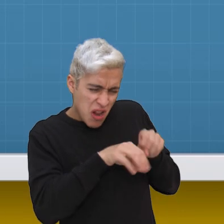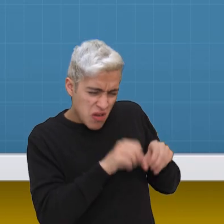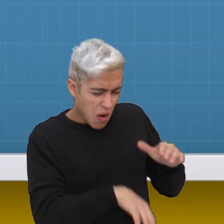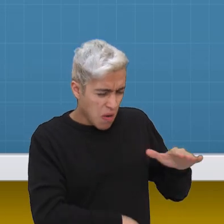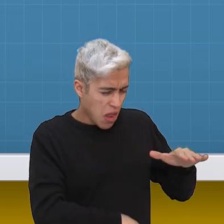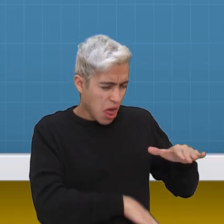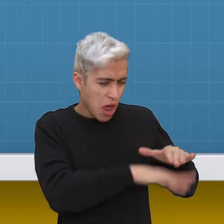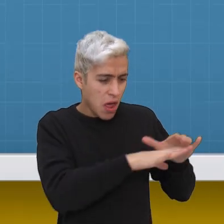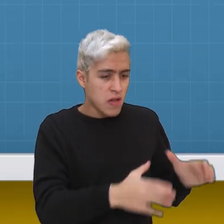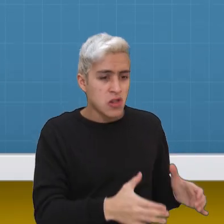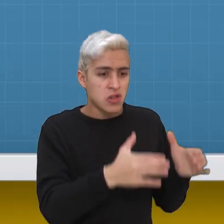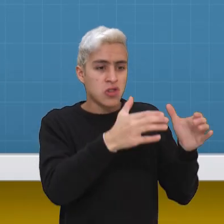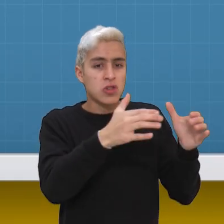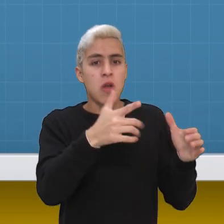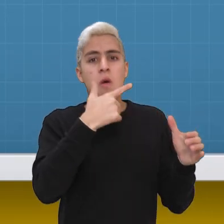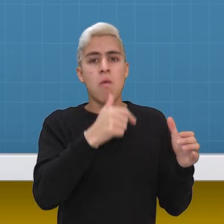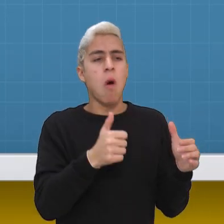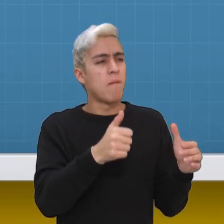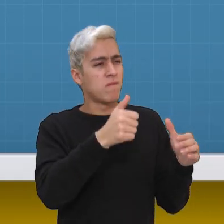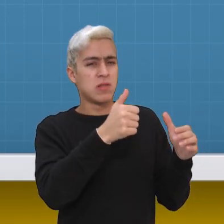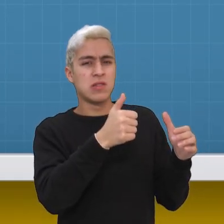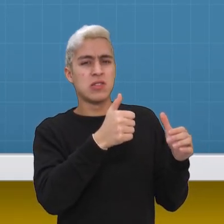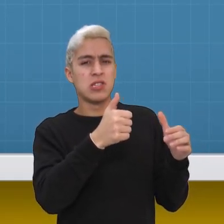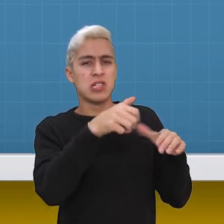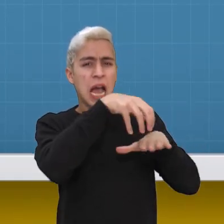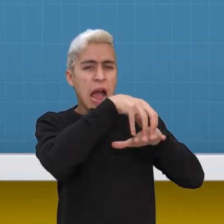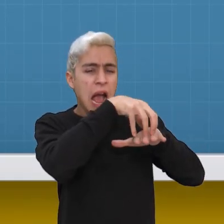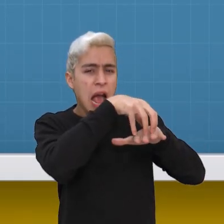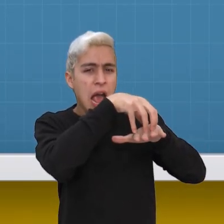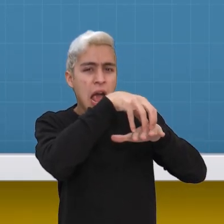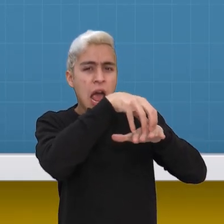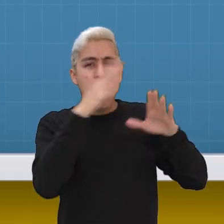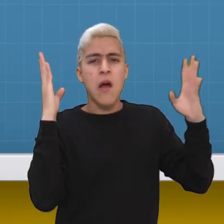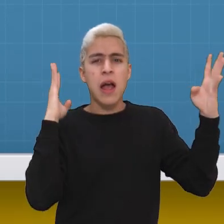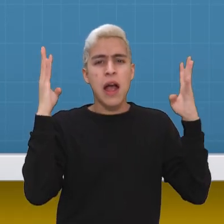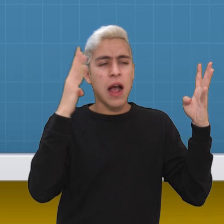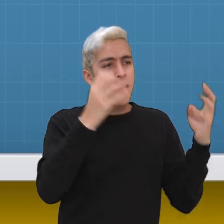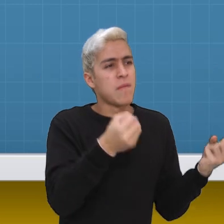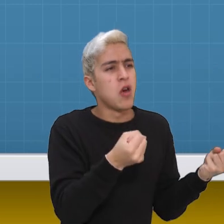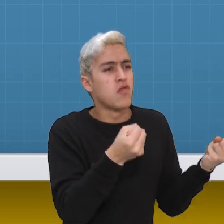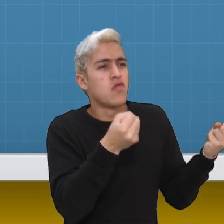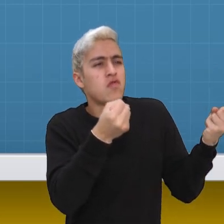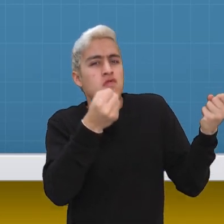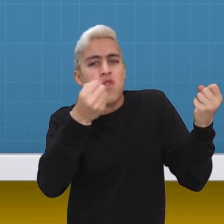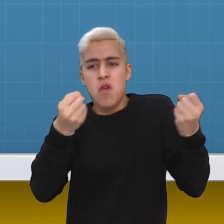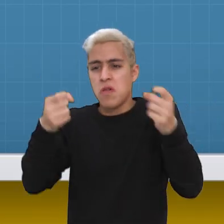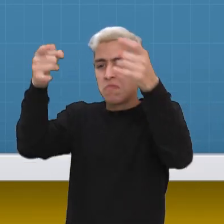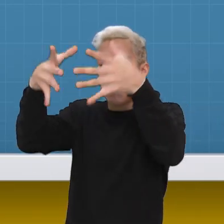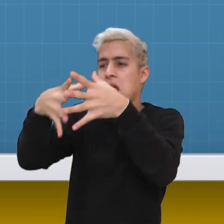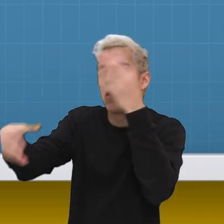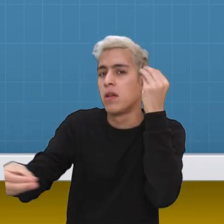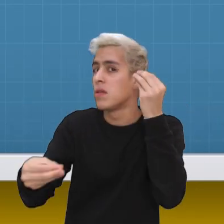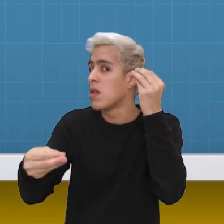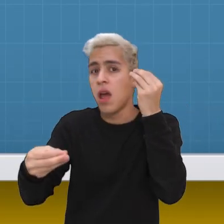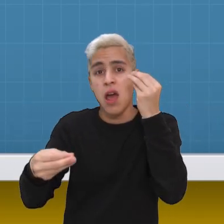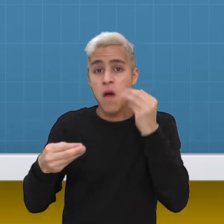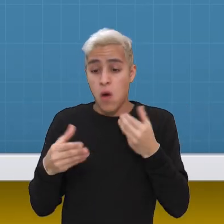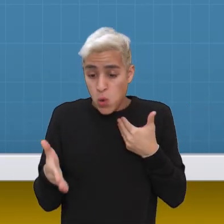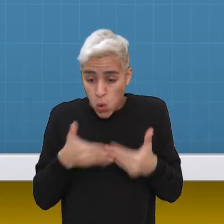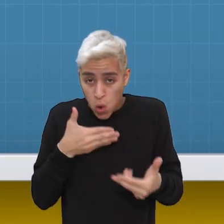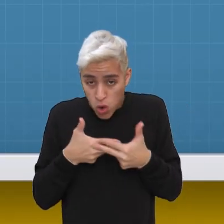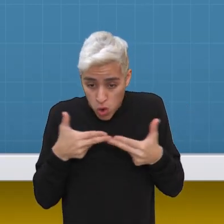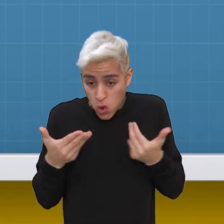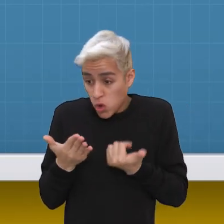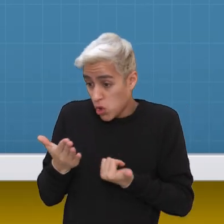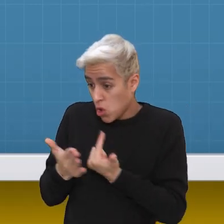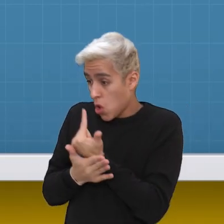jogar na lixeira e da lixeira ir para o lixeiro e do lixeiro desapareceu. Ele saiu da minha casa, qualquer